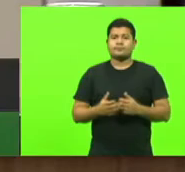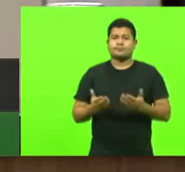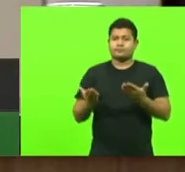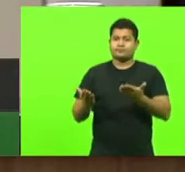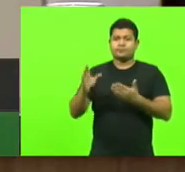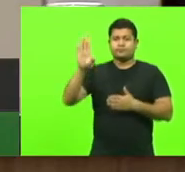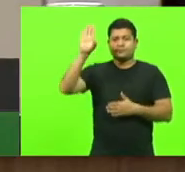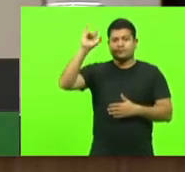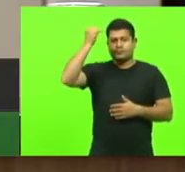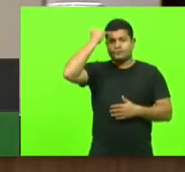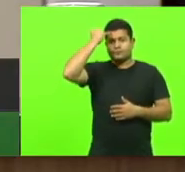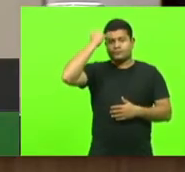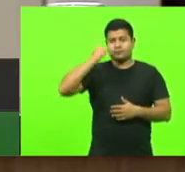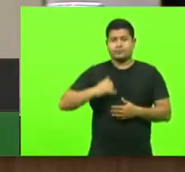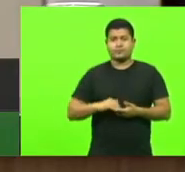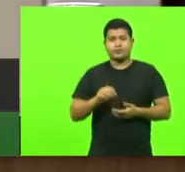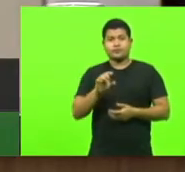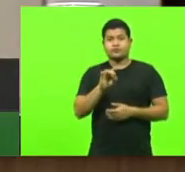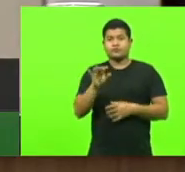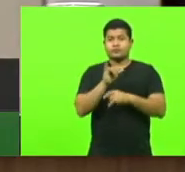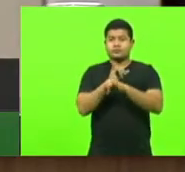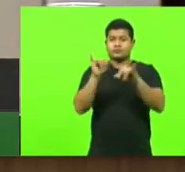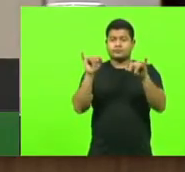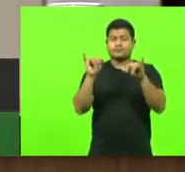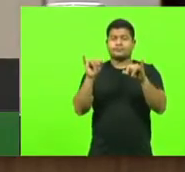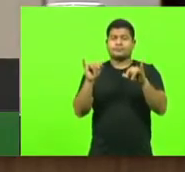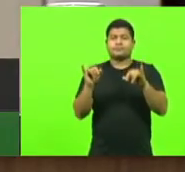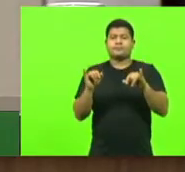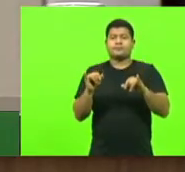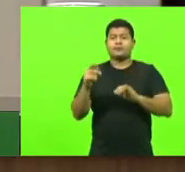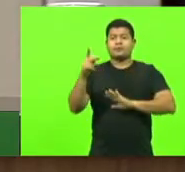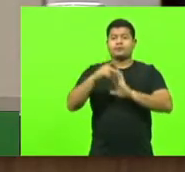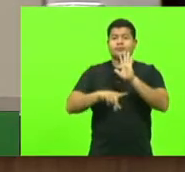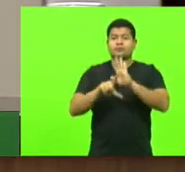Mioto. Presidente, é apenas para informar que o projeto